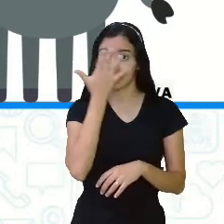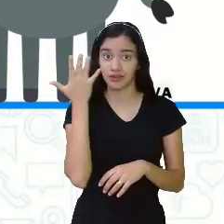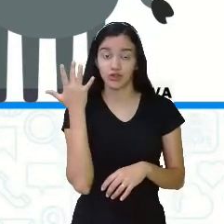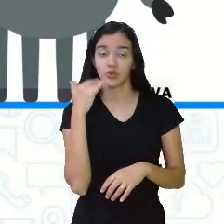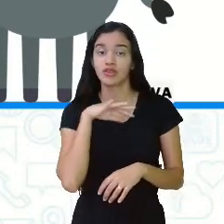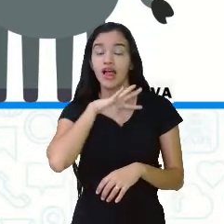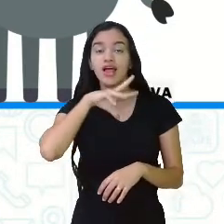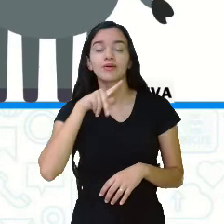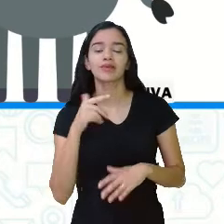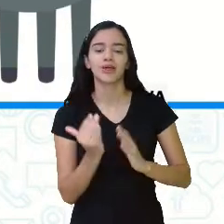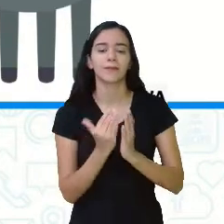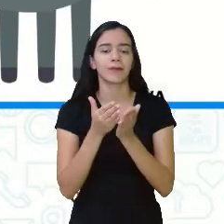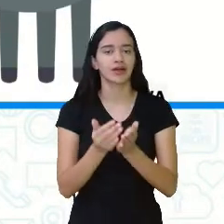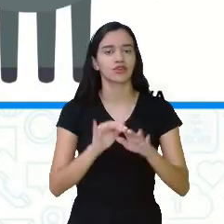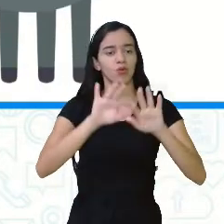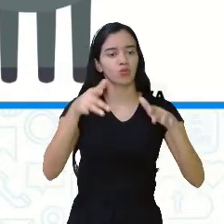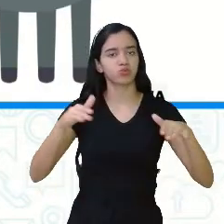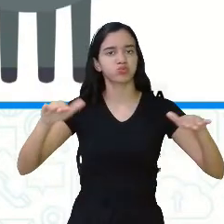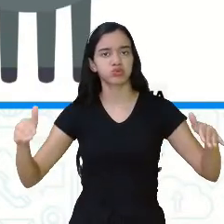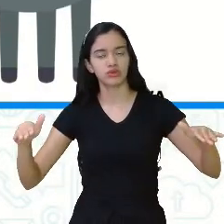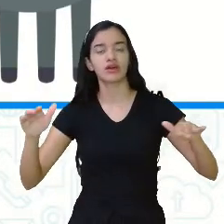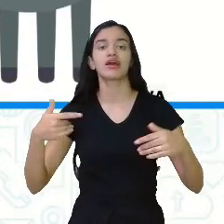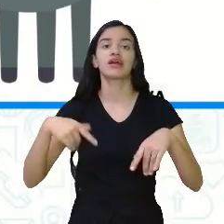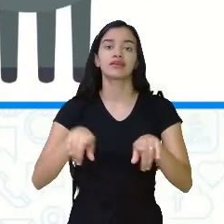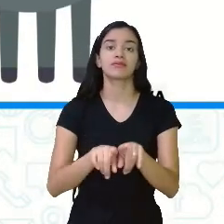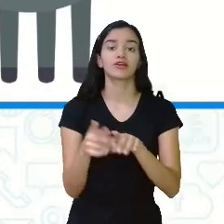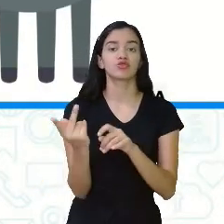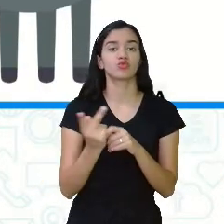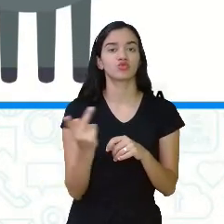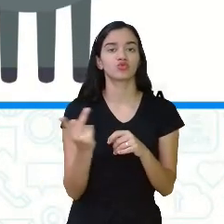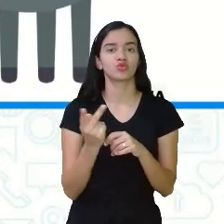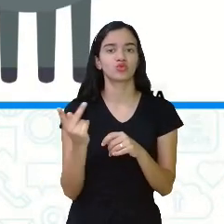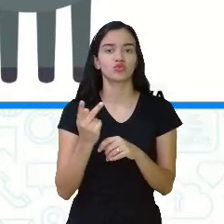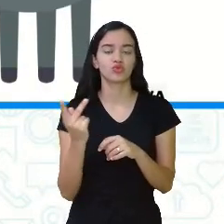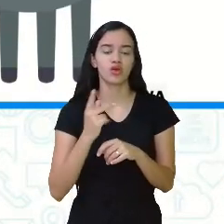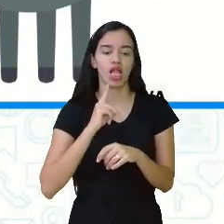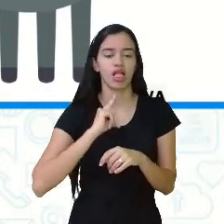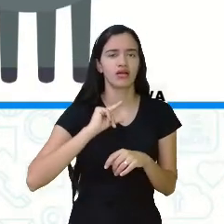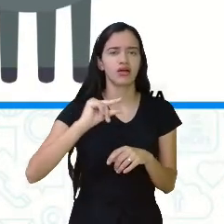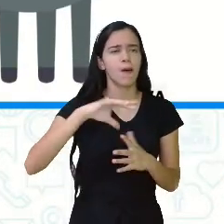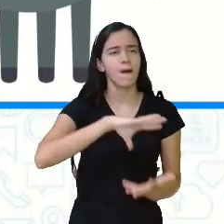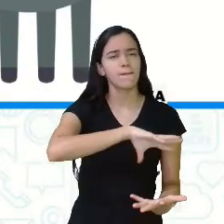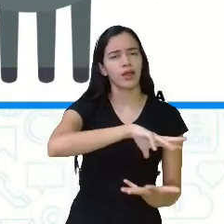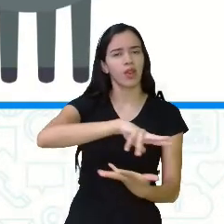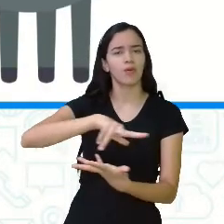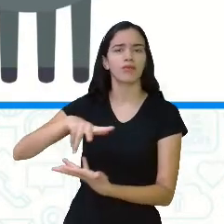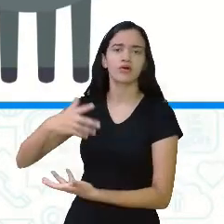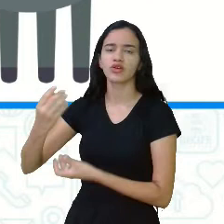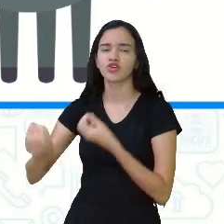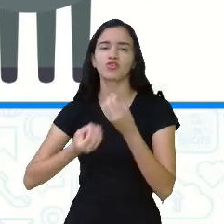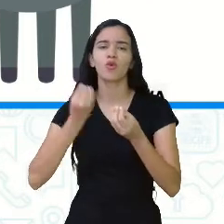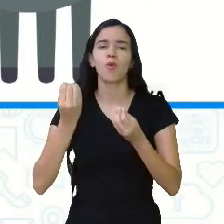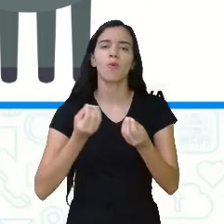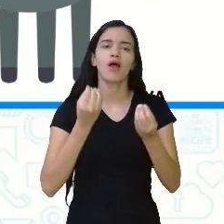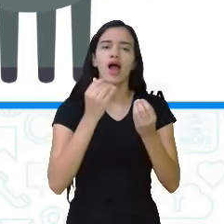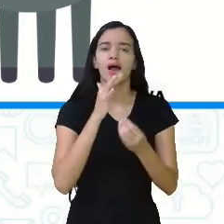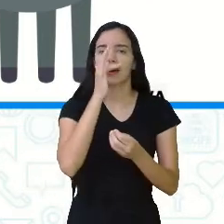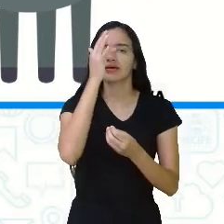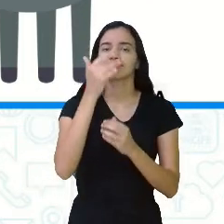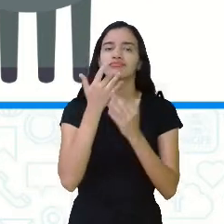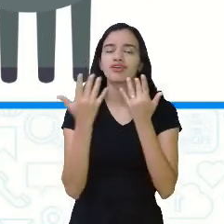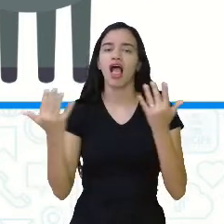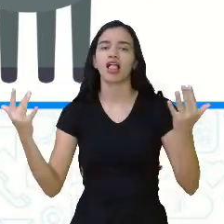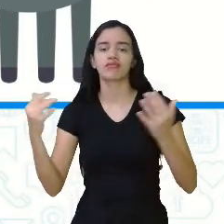com barquinhos no mar. E os dois sairão pelo mundo, que é como um jardim, apenas